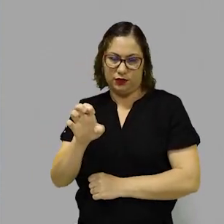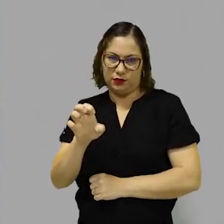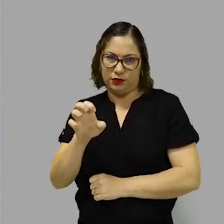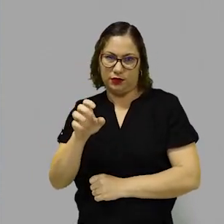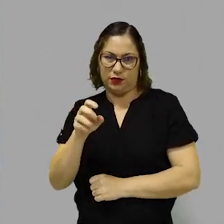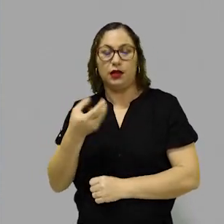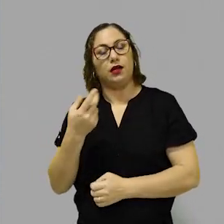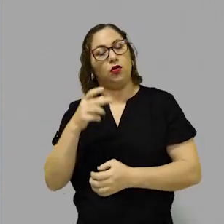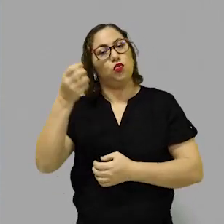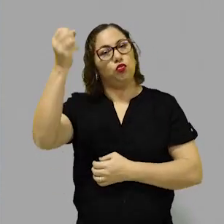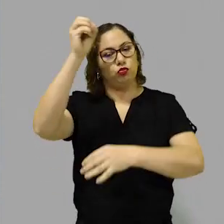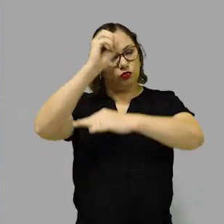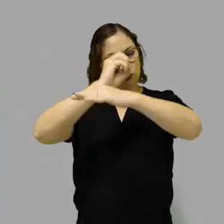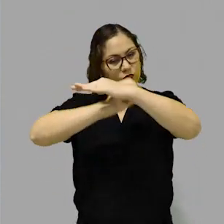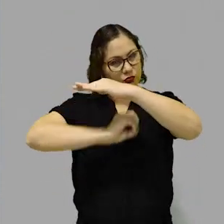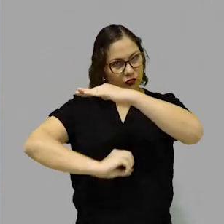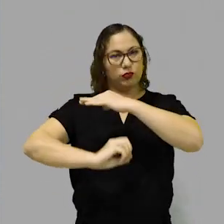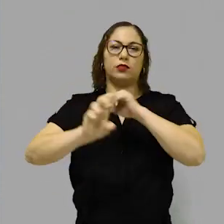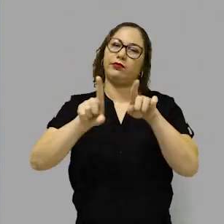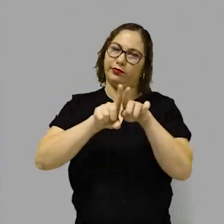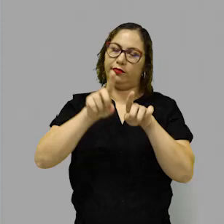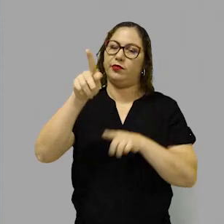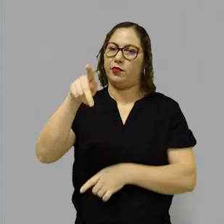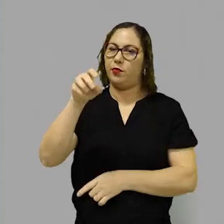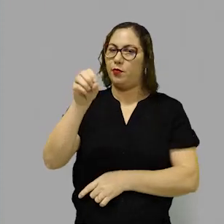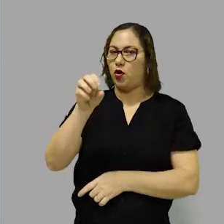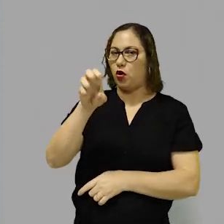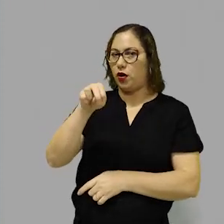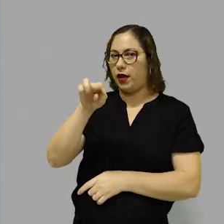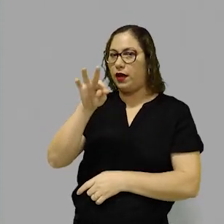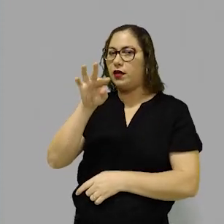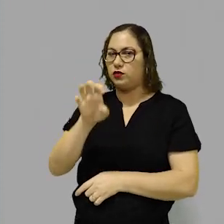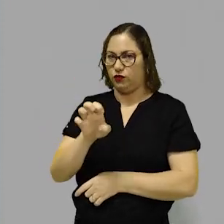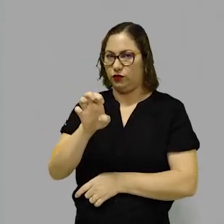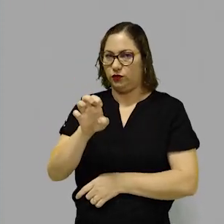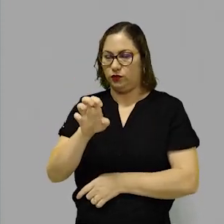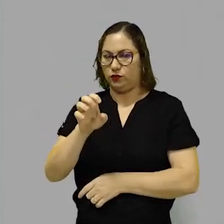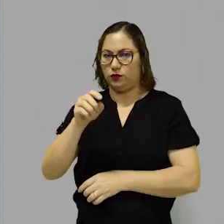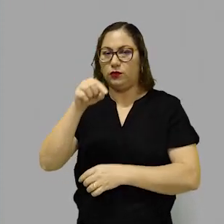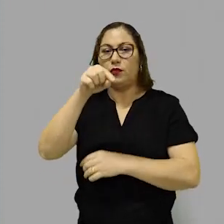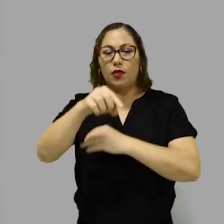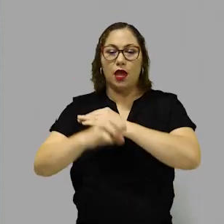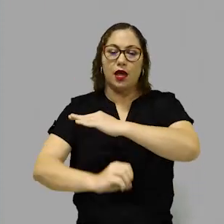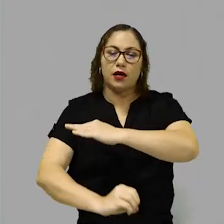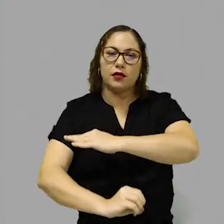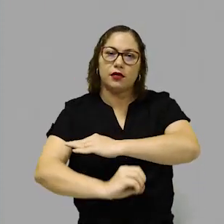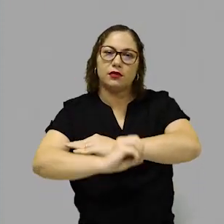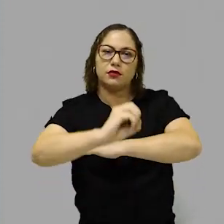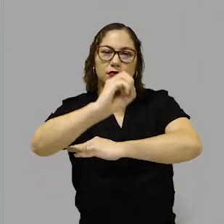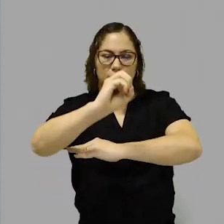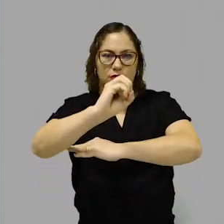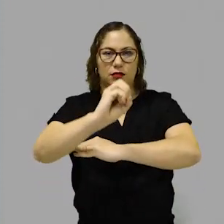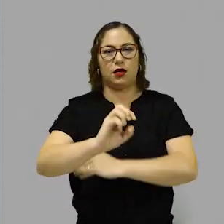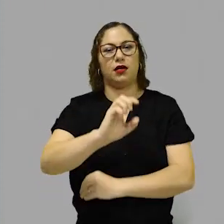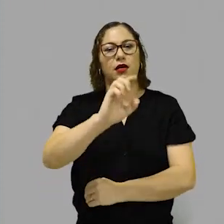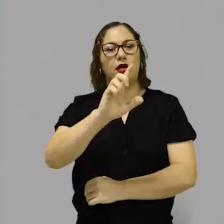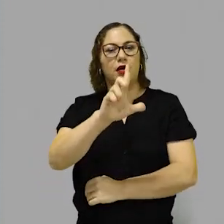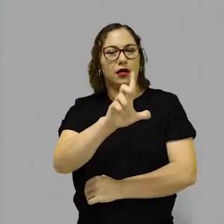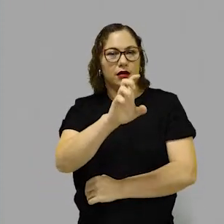põe, poente. A direção onde o Sol nasce é chamado de leste